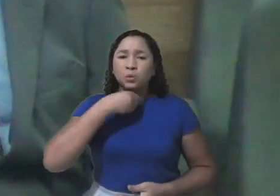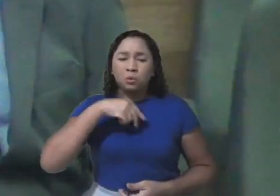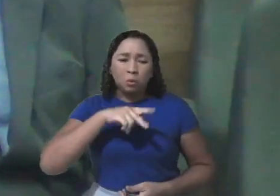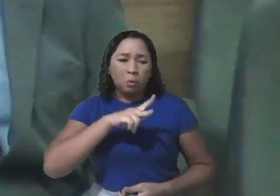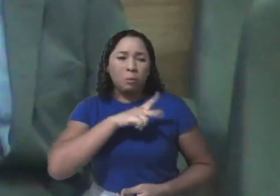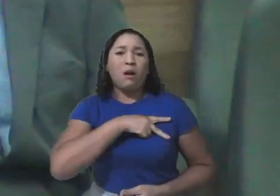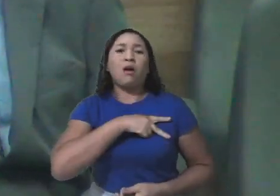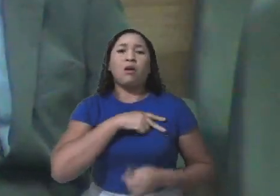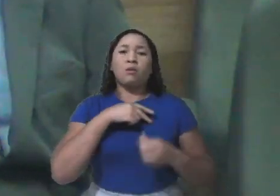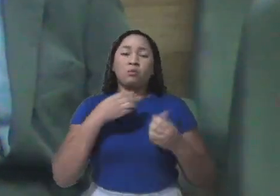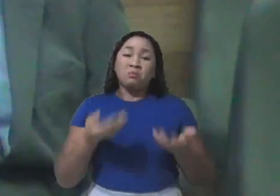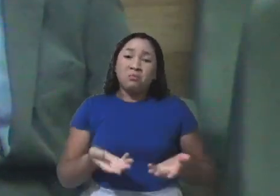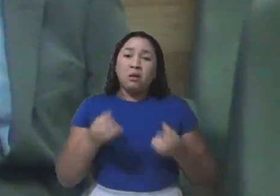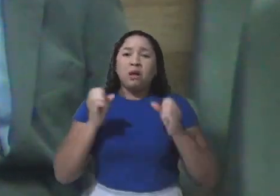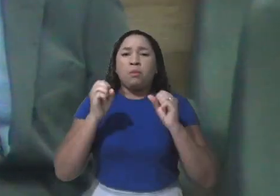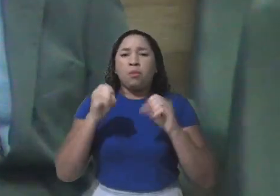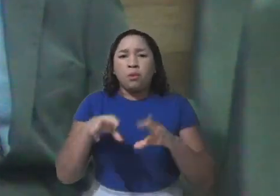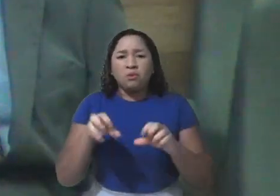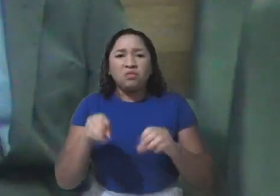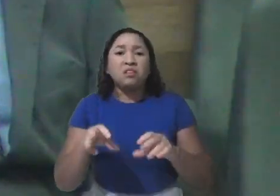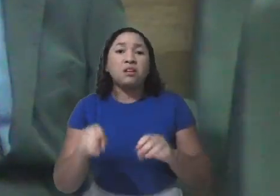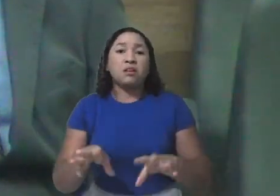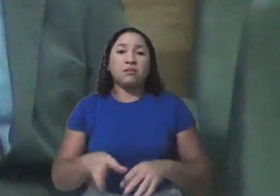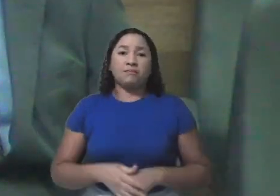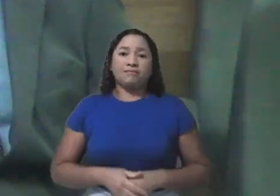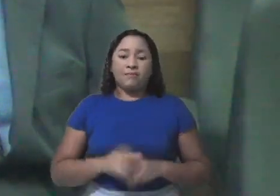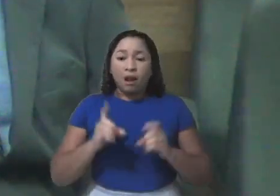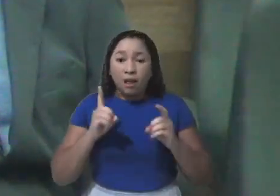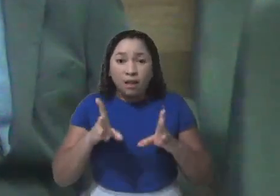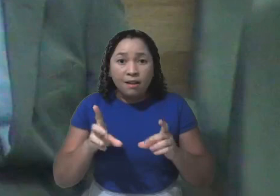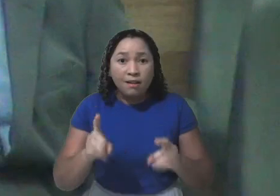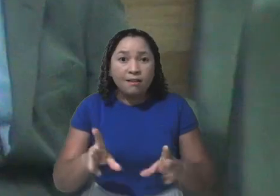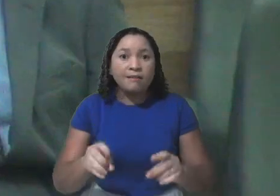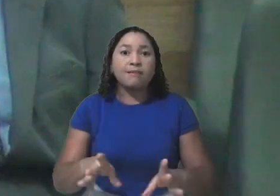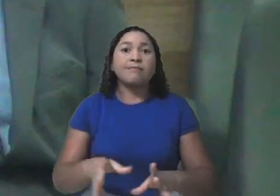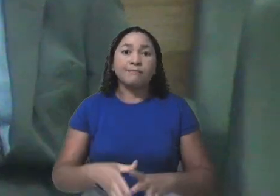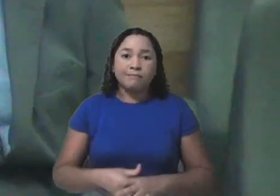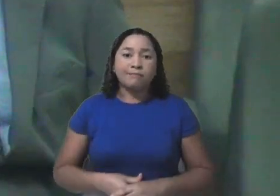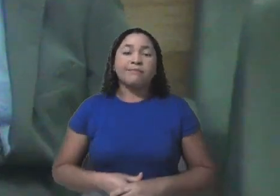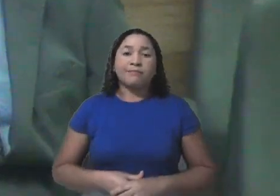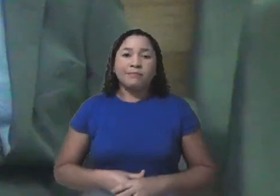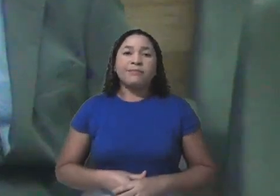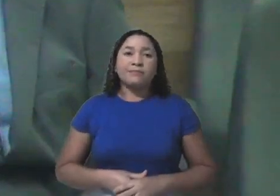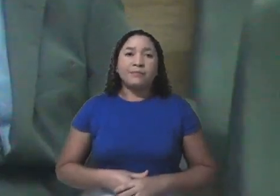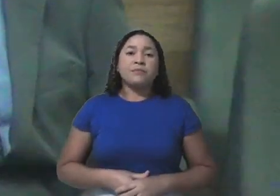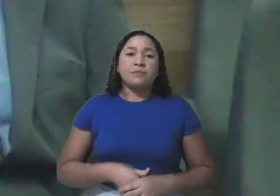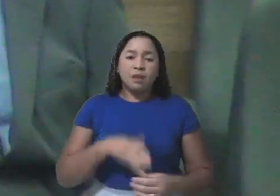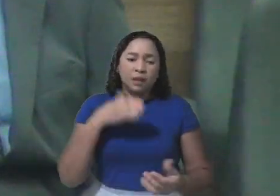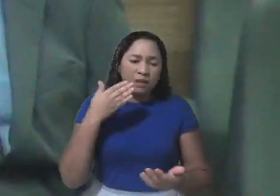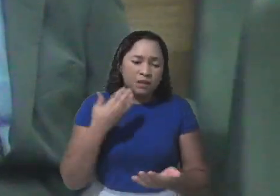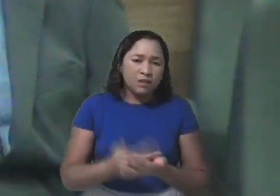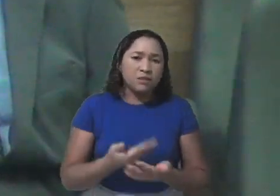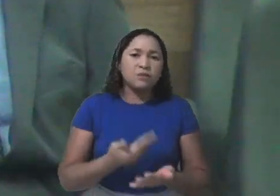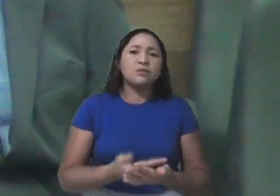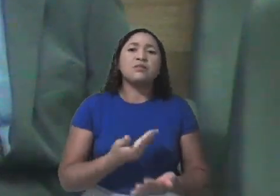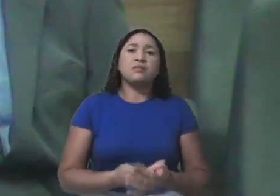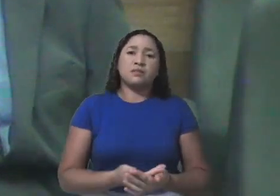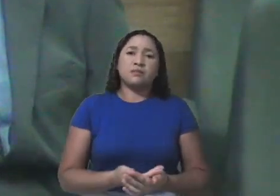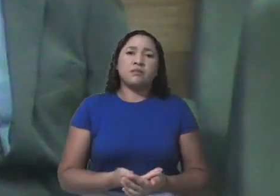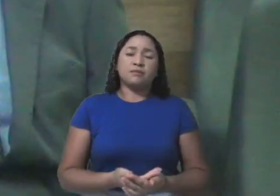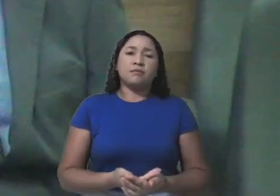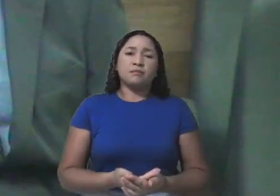mostrando o problema de não se ter um credo definido, estudado e